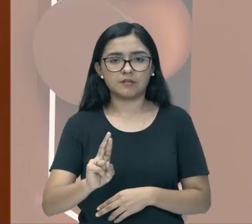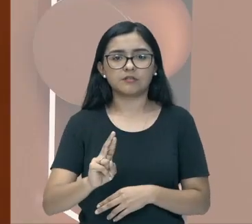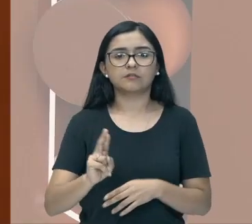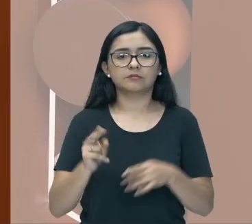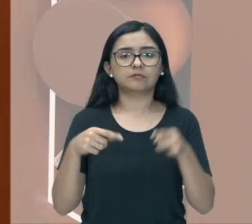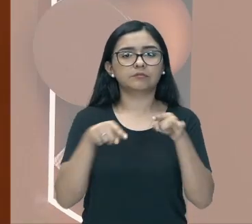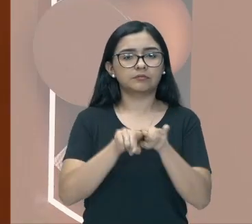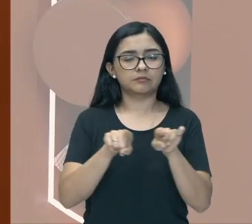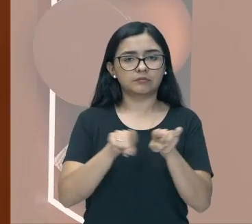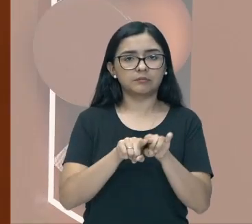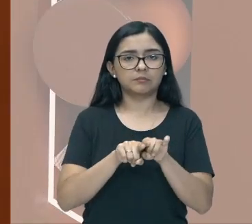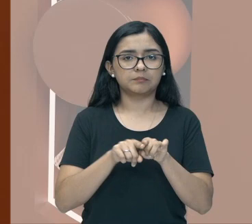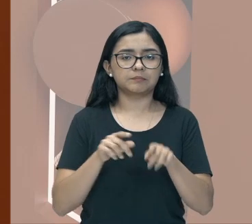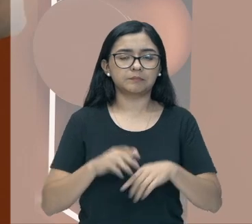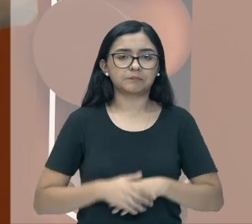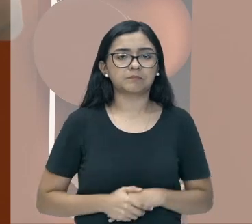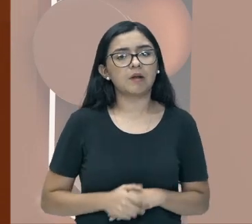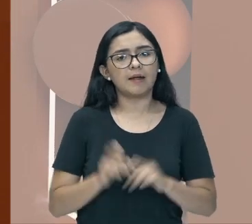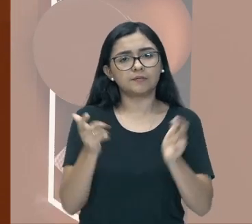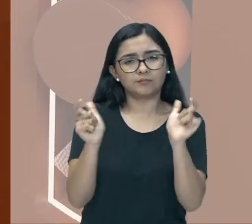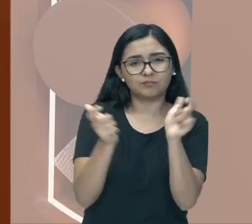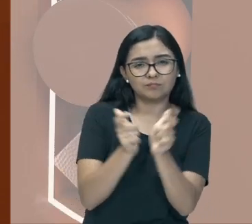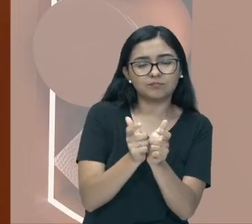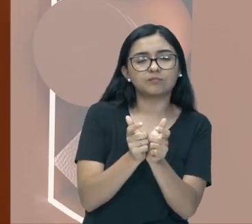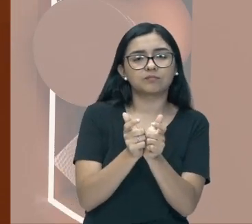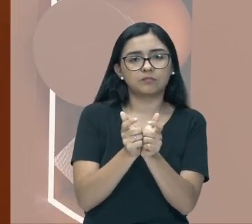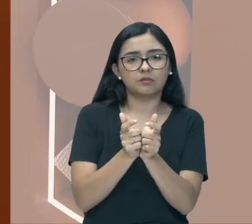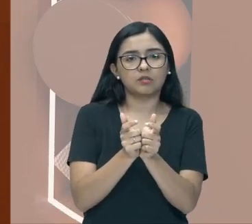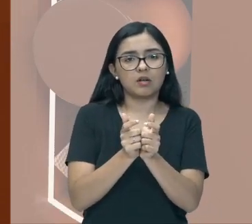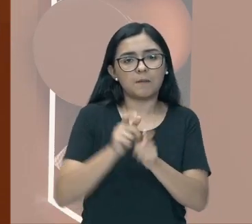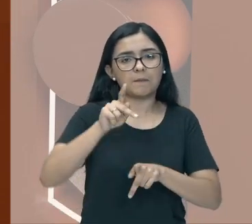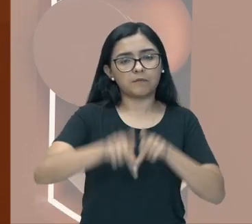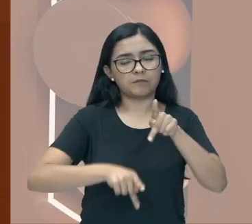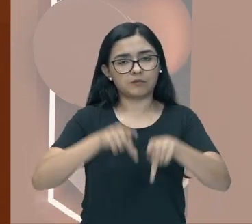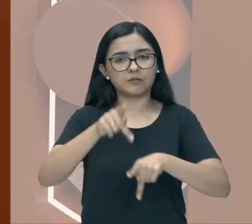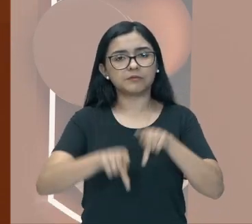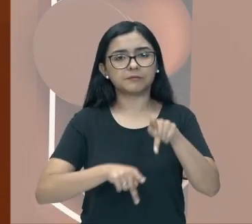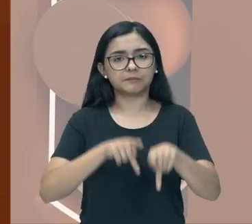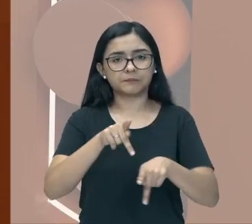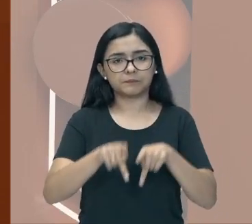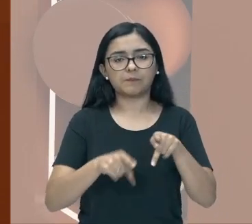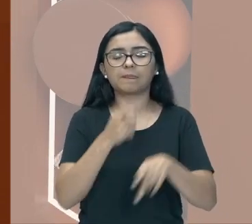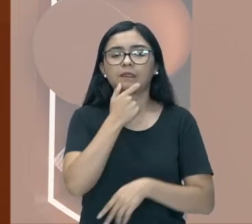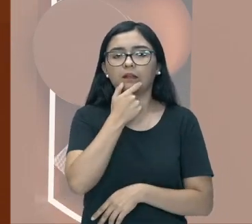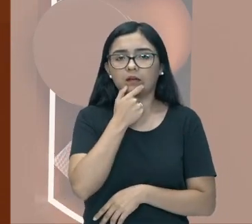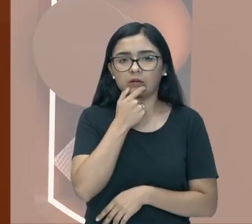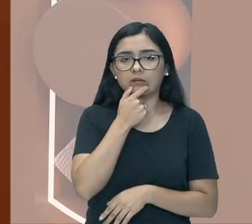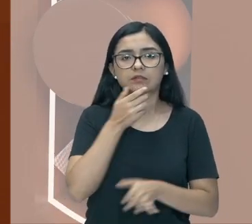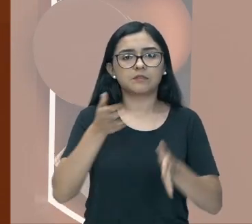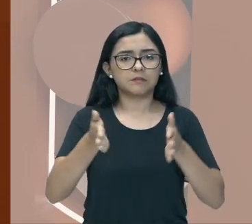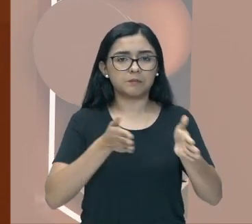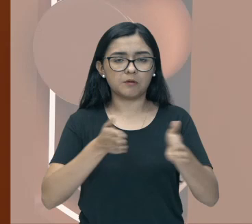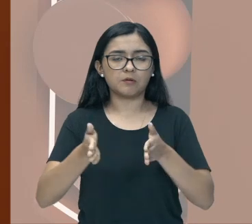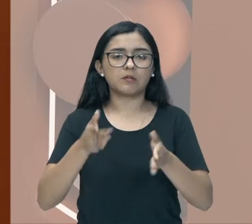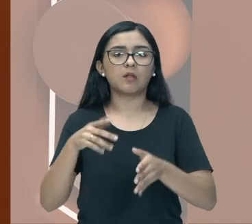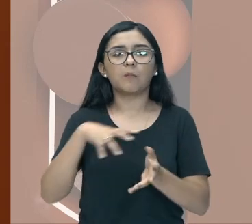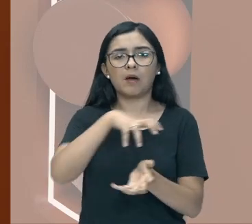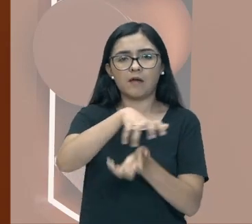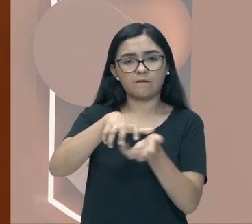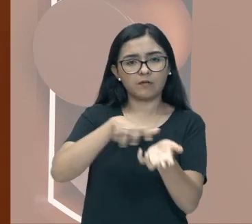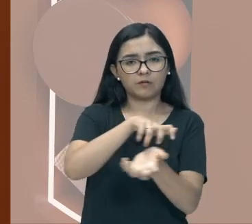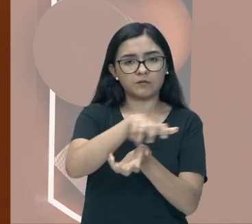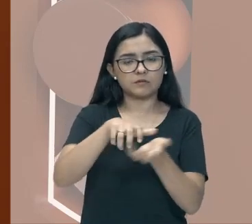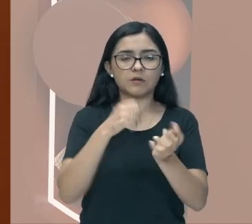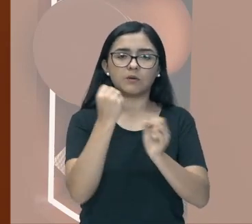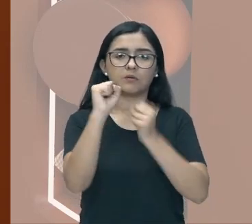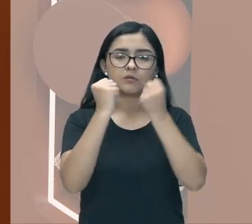desafogar um pouco a população da Inglaterra, porque nós estamos vendo que nesse período aí a Inglaterra está desenvolvendo aí a sua revolução industrial, está desenvolvendo a